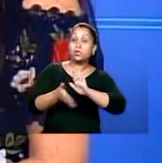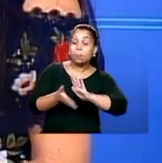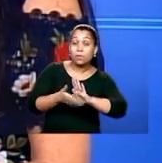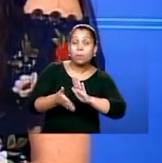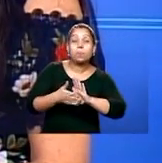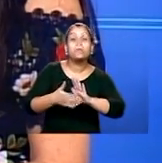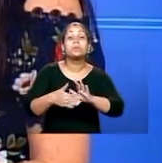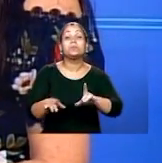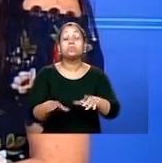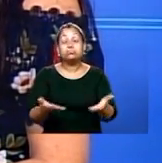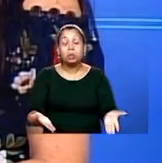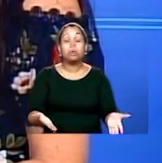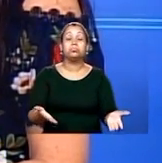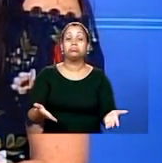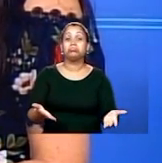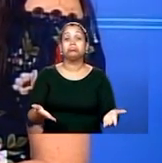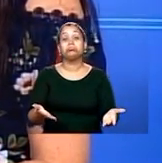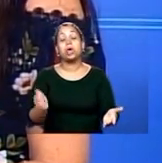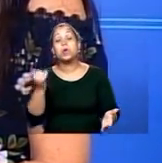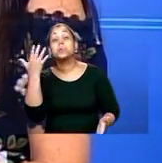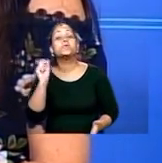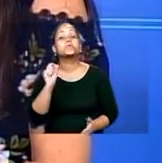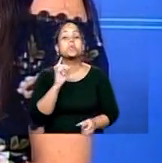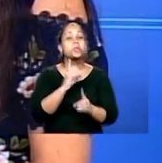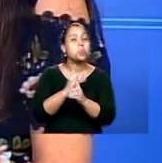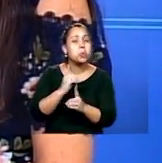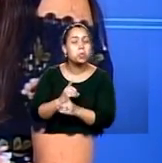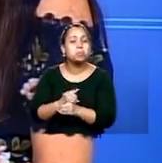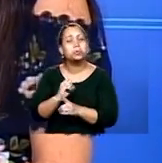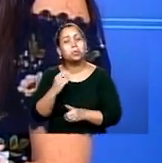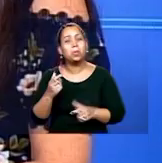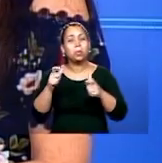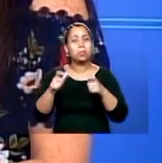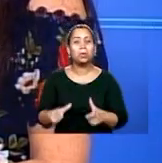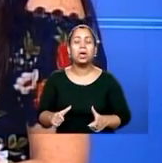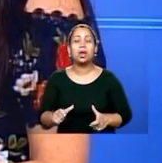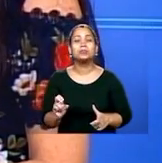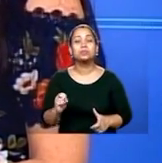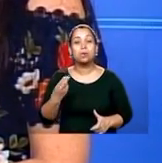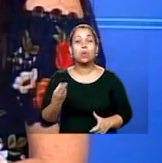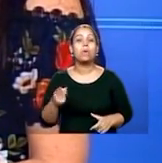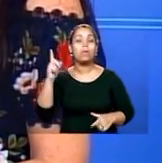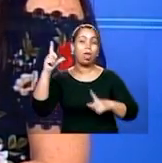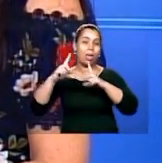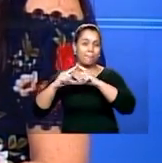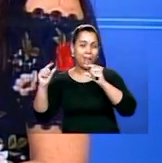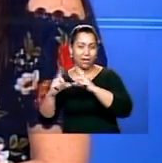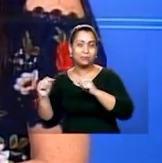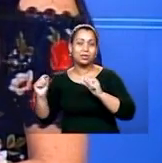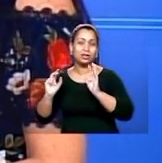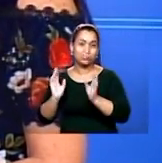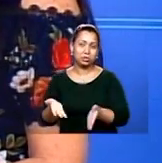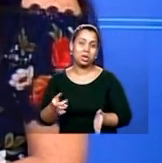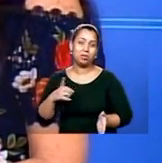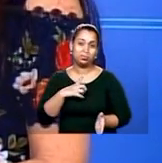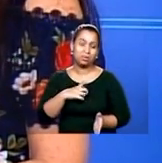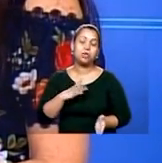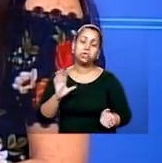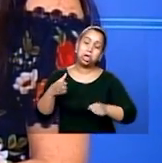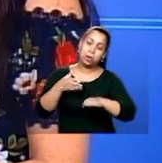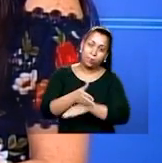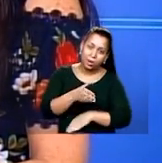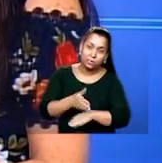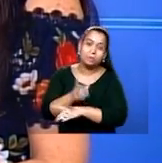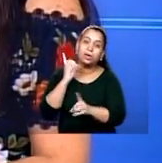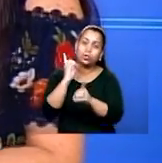com encontros, né, geralmente ou em territórios ou em Brasília, que já aconteceu, já participei